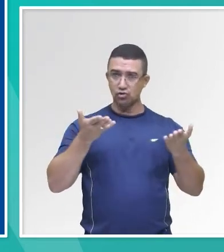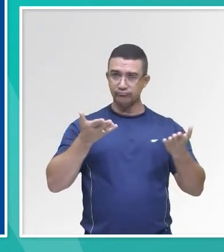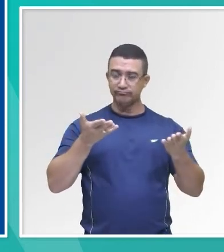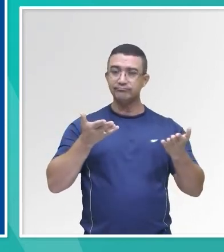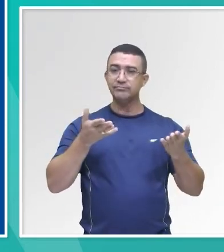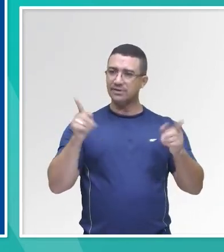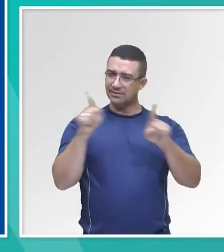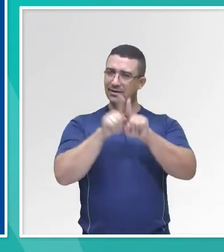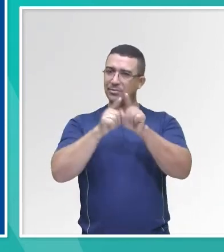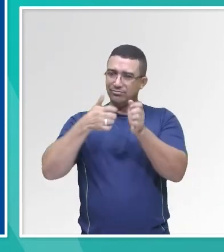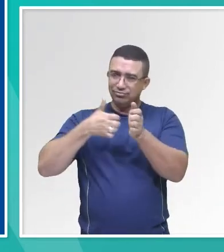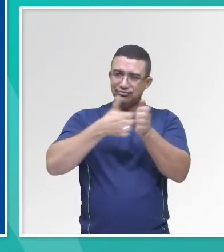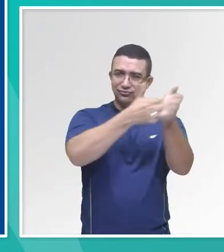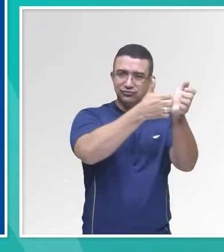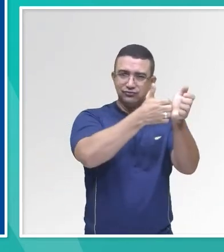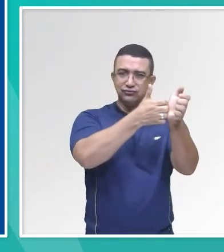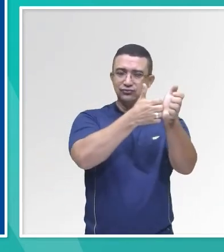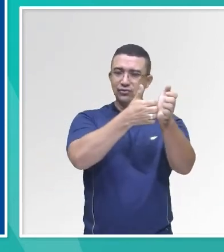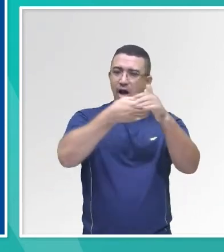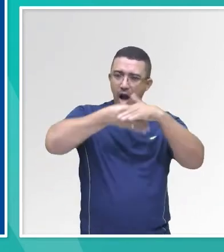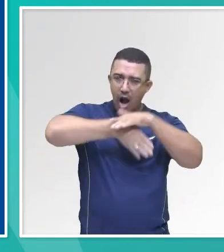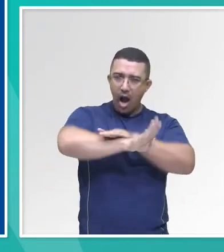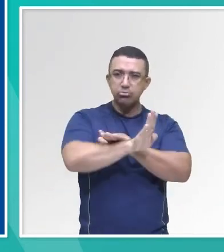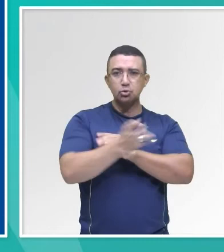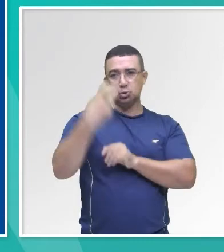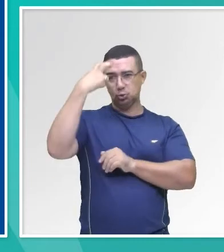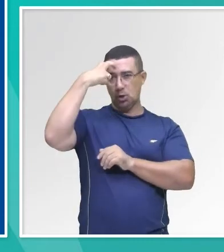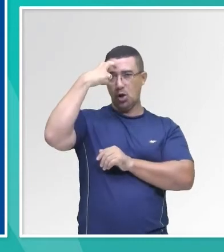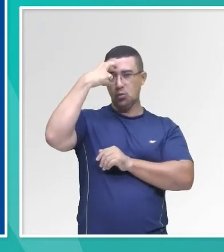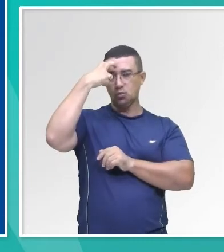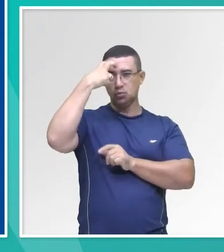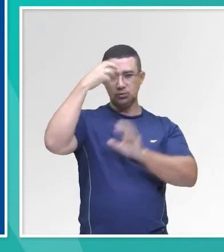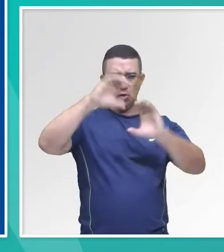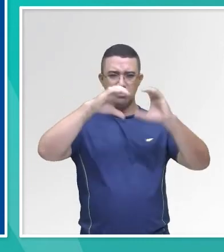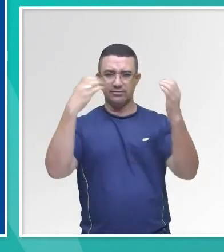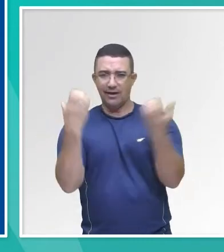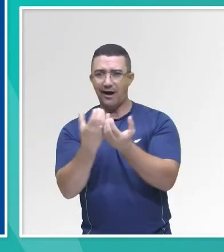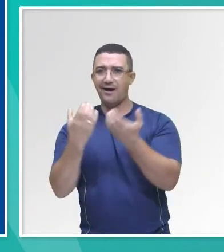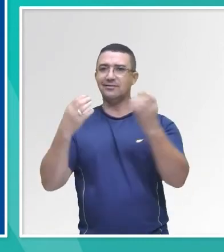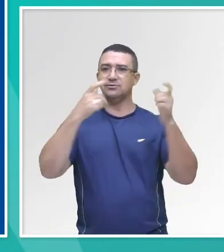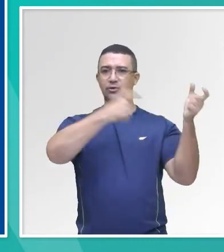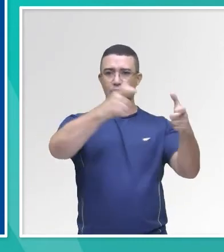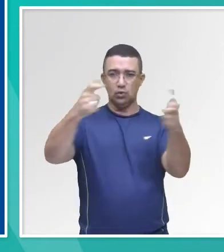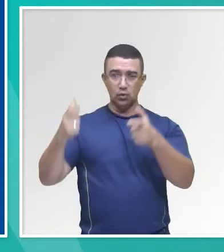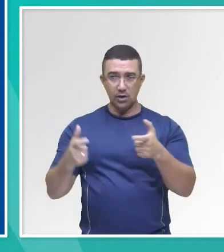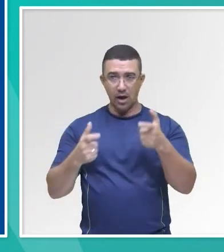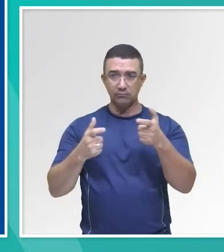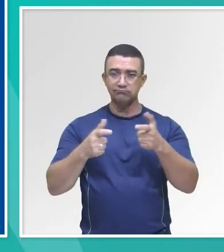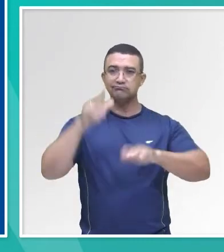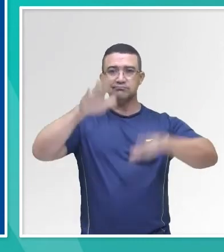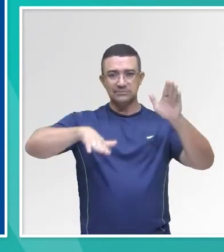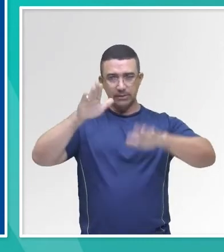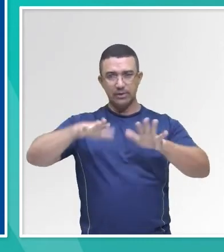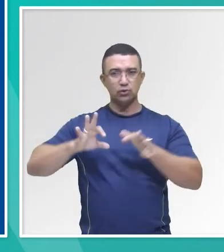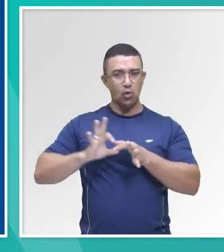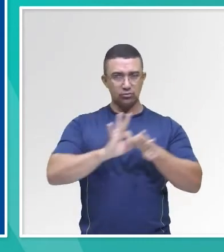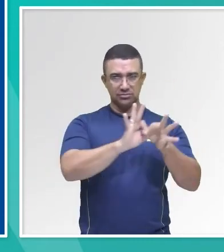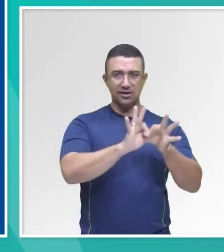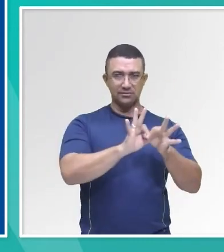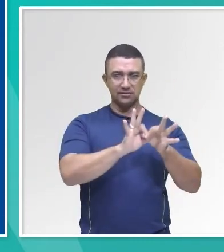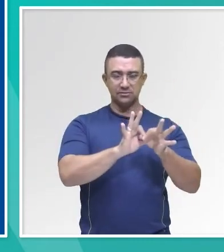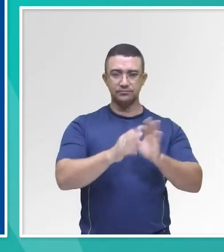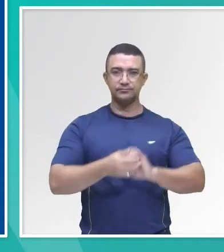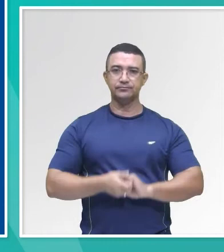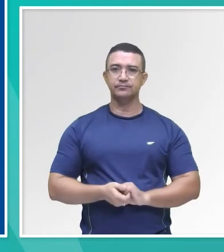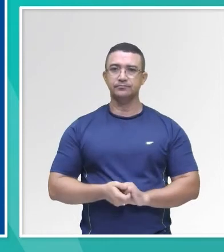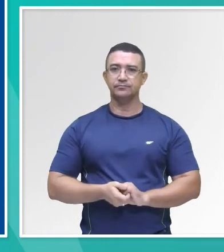culturais contemporâneos de um determinado local, né? É o que eu falei a respeito da contextualização histórica. Já falamos